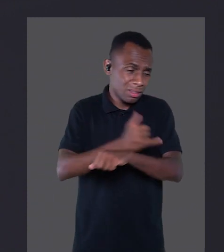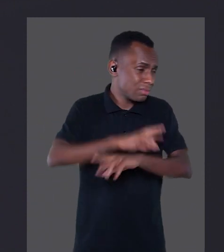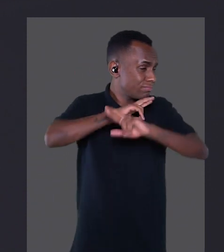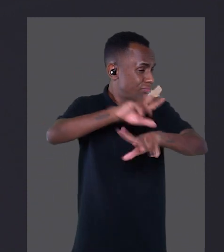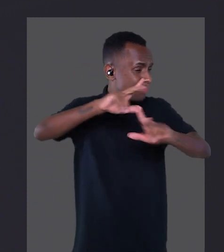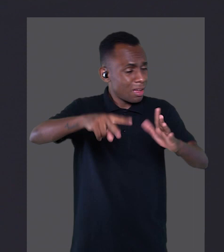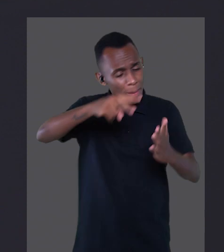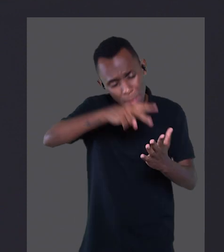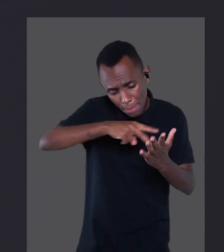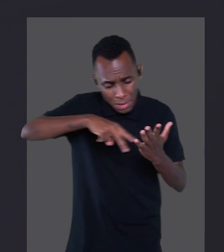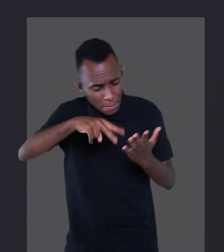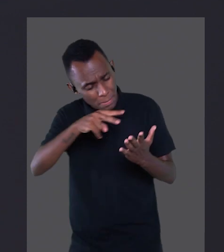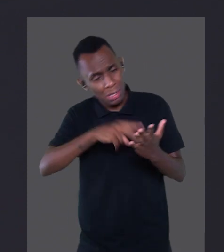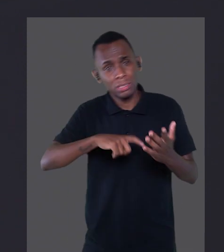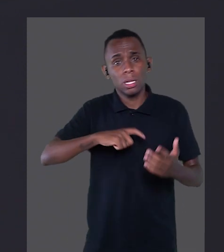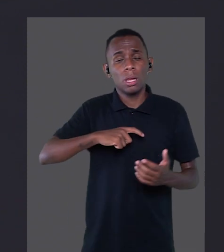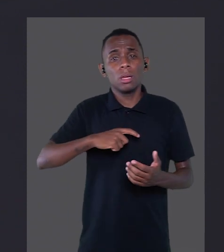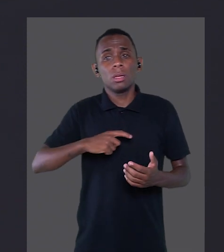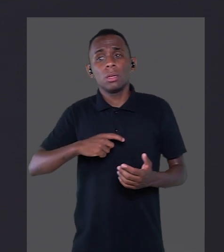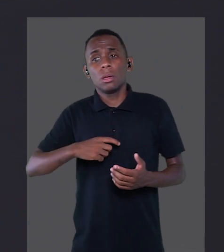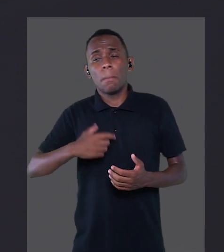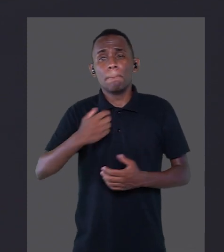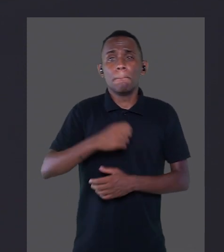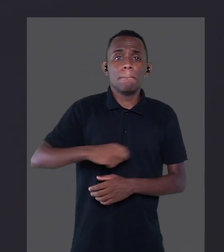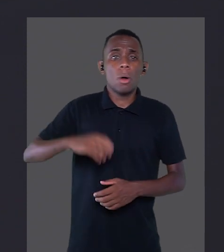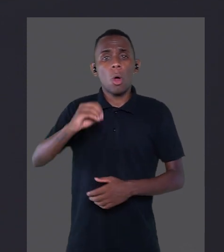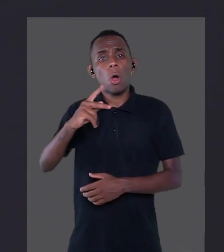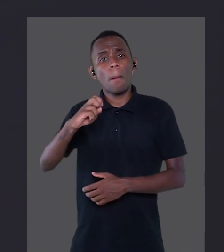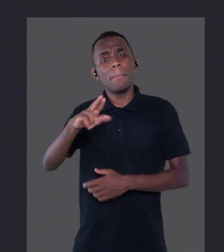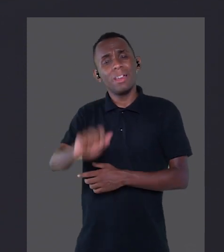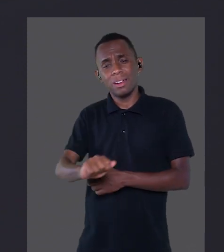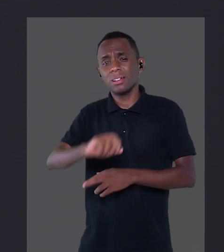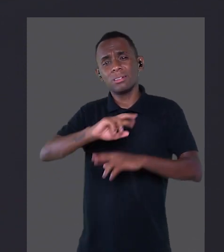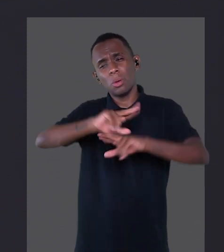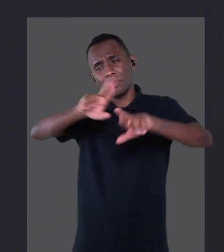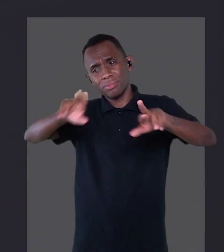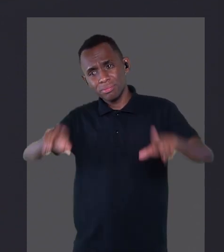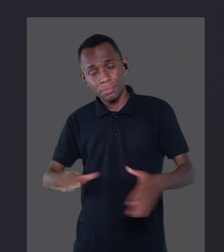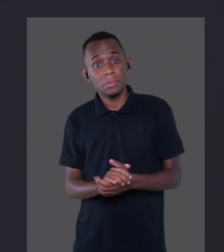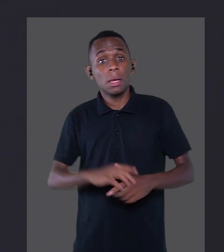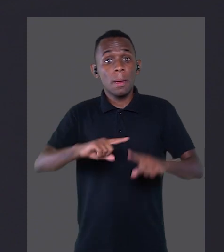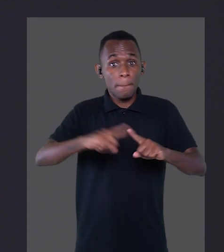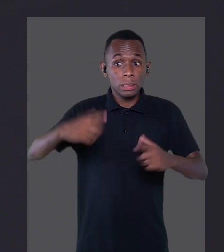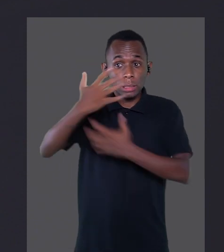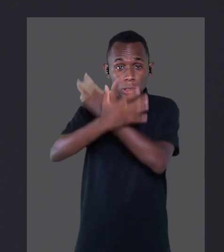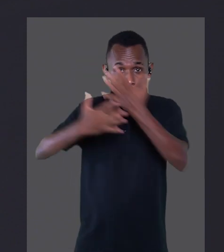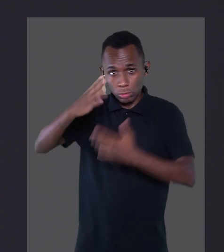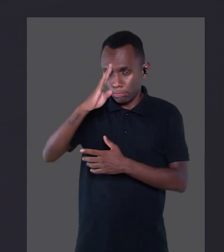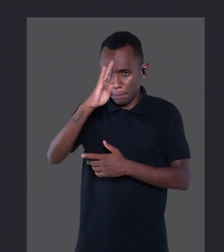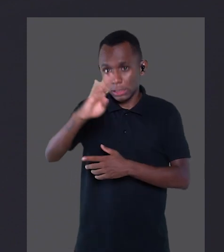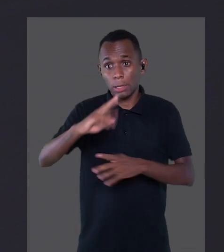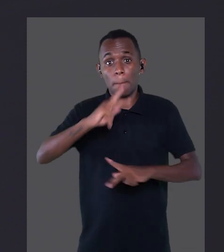Tem ópera, tem várias outras coisas que aí eu não sei de dizer. Mas a canção, e principalmente a